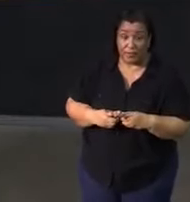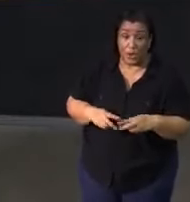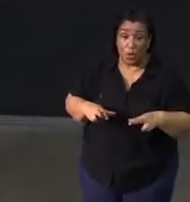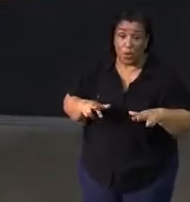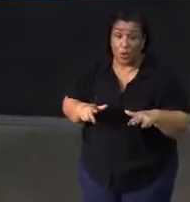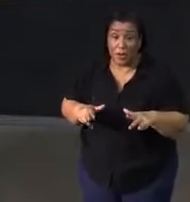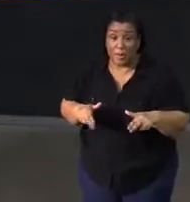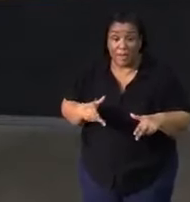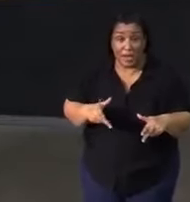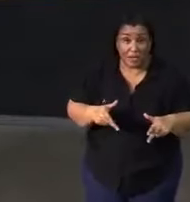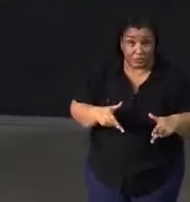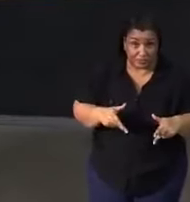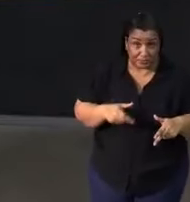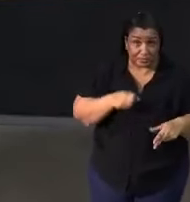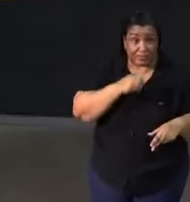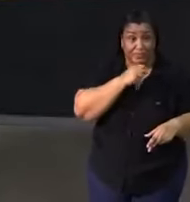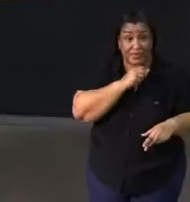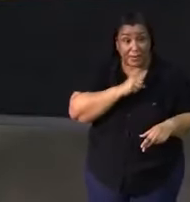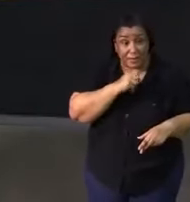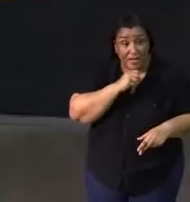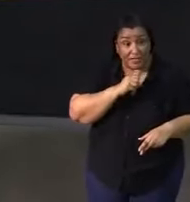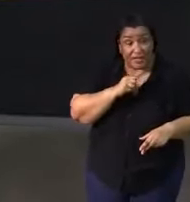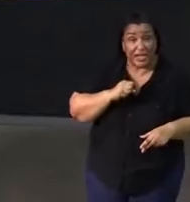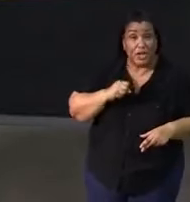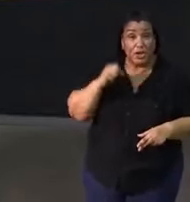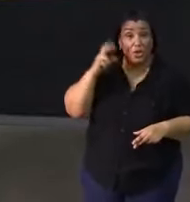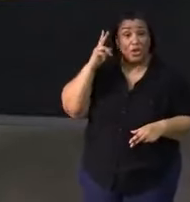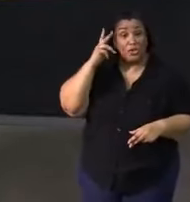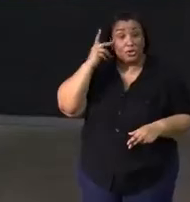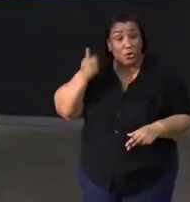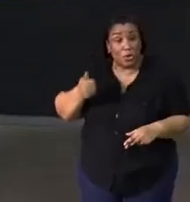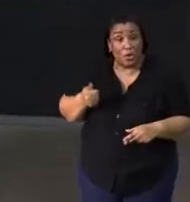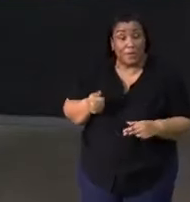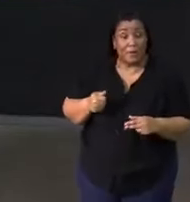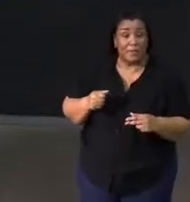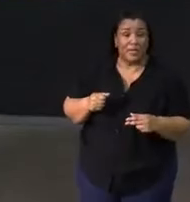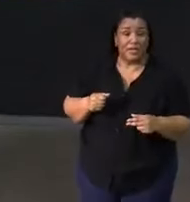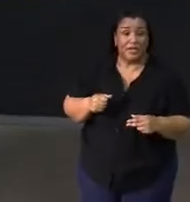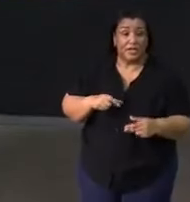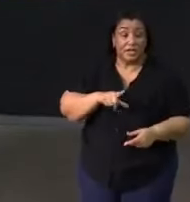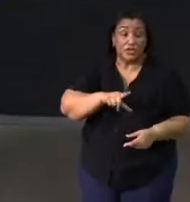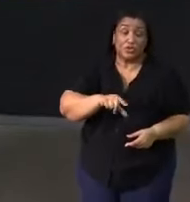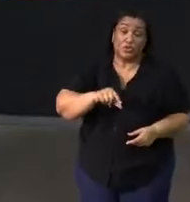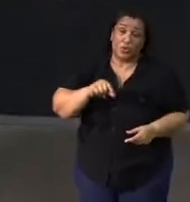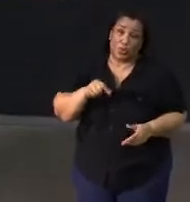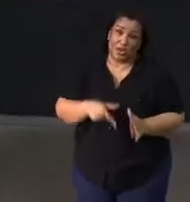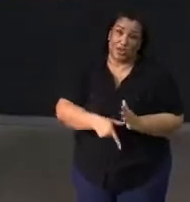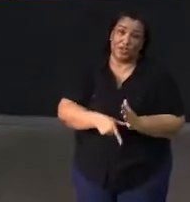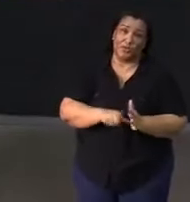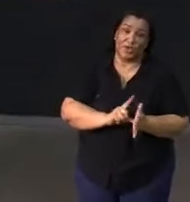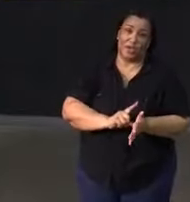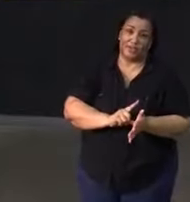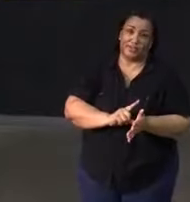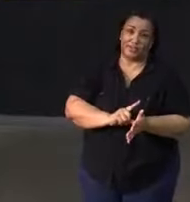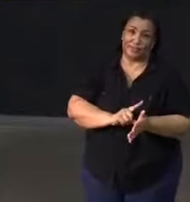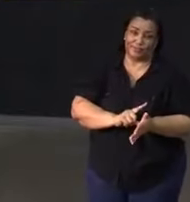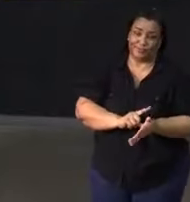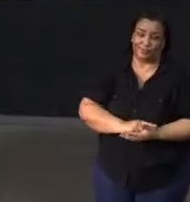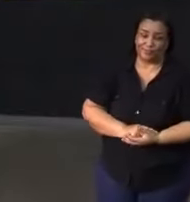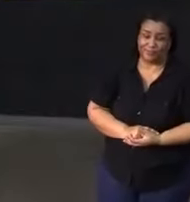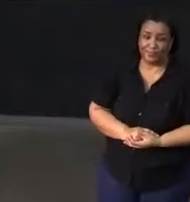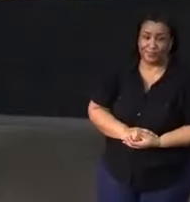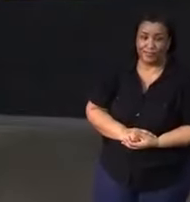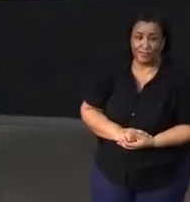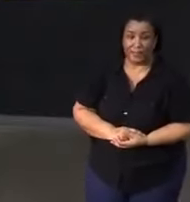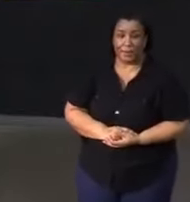O filho de um homem belemita, uma cidade pequenina, da tribo de Benjamim, a